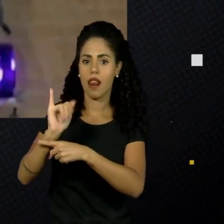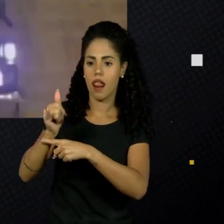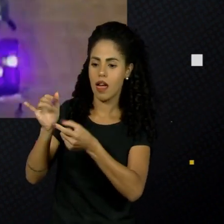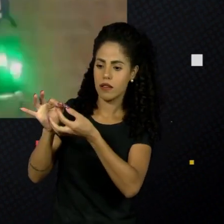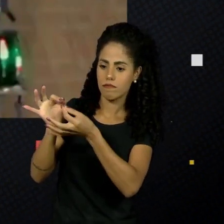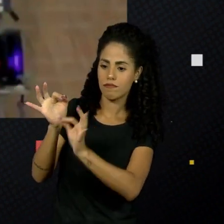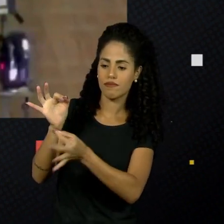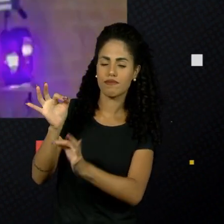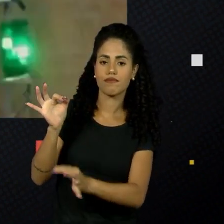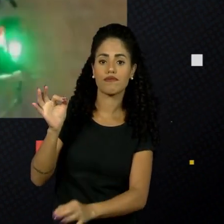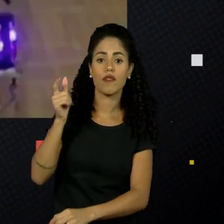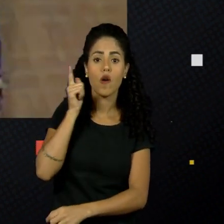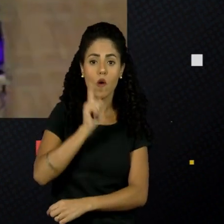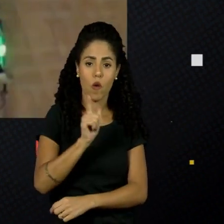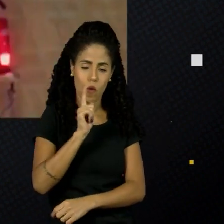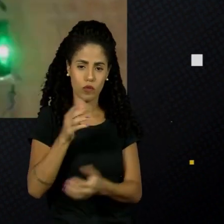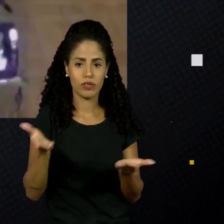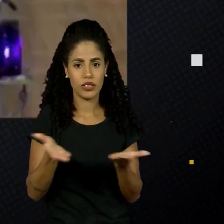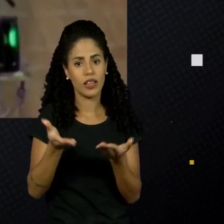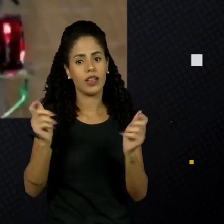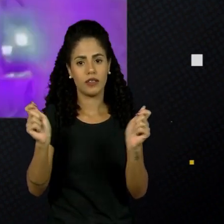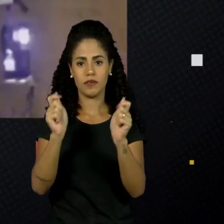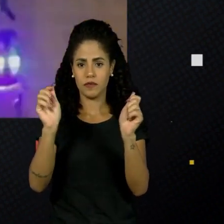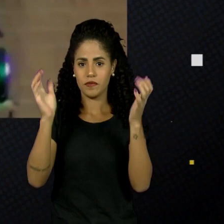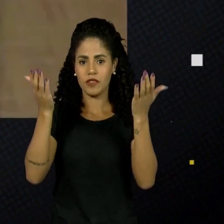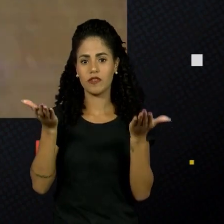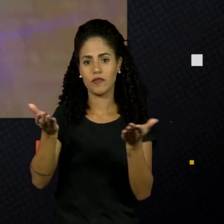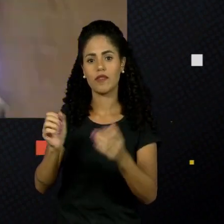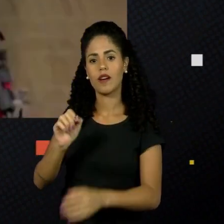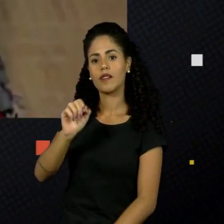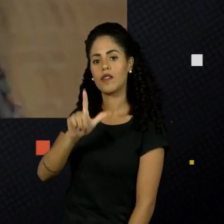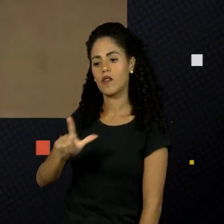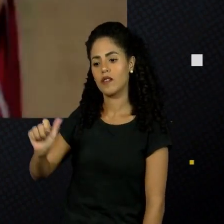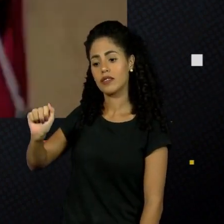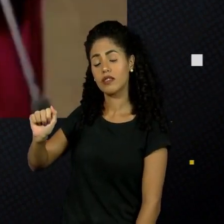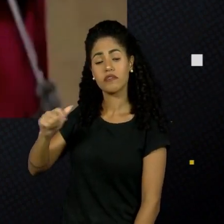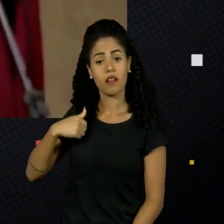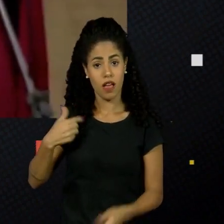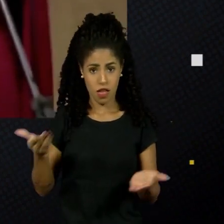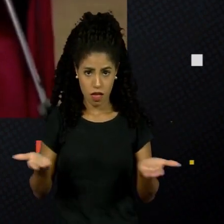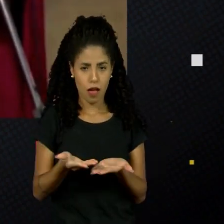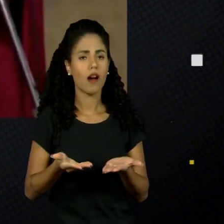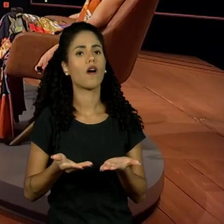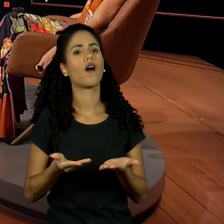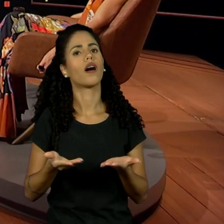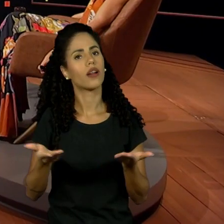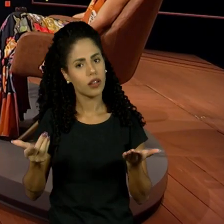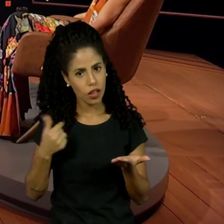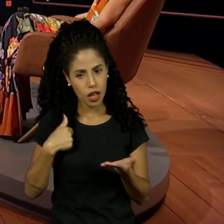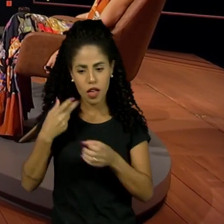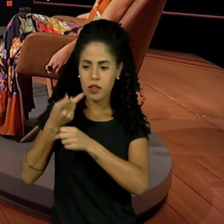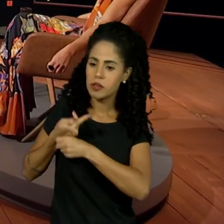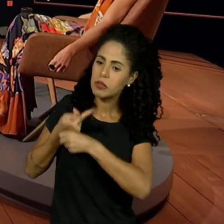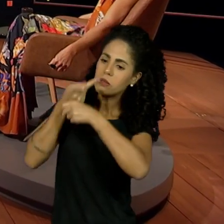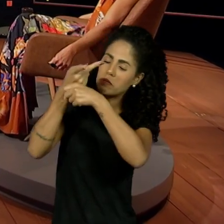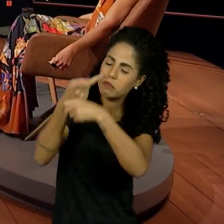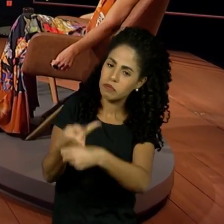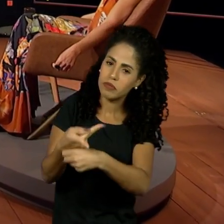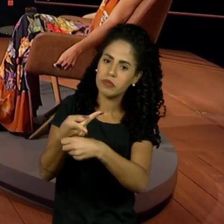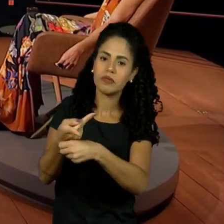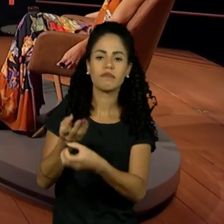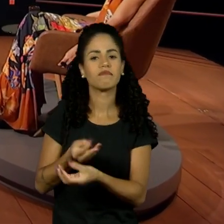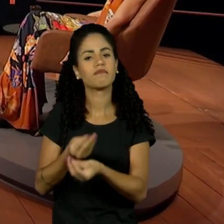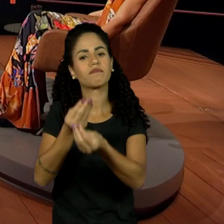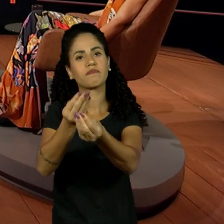longa-metragem no Brazilian Film Festival de Los Angeles. E agora eu faço questão de entregar esse troféu aqui, ó, de